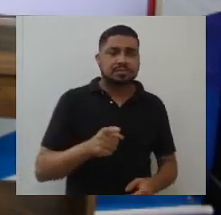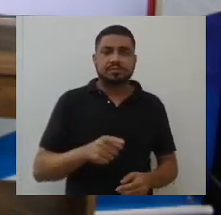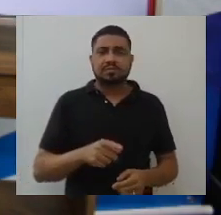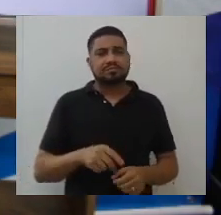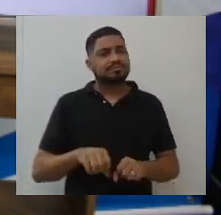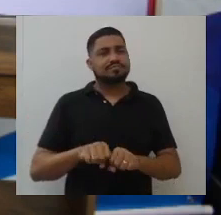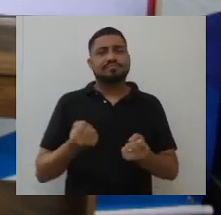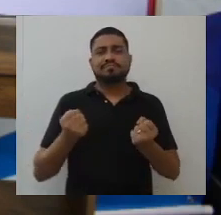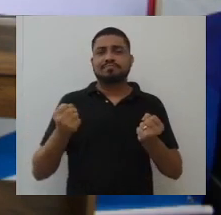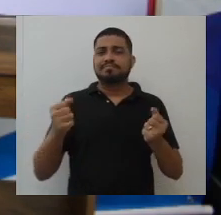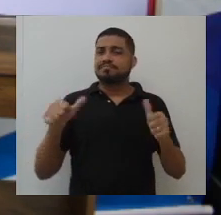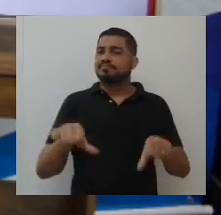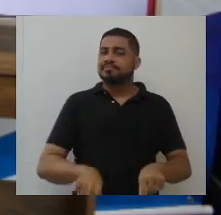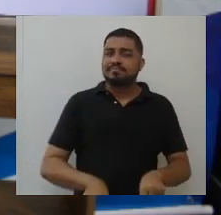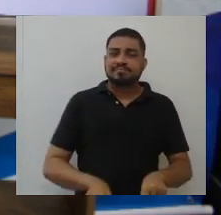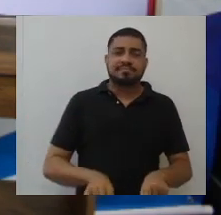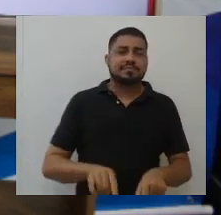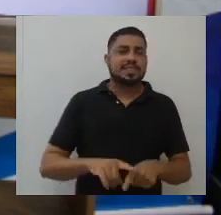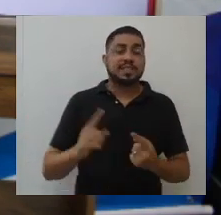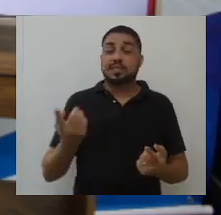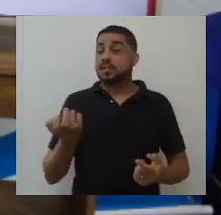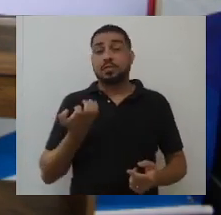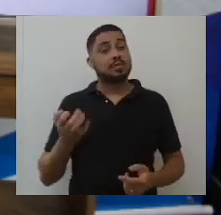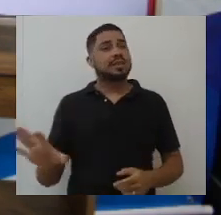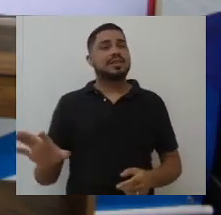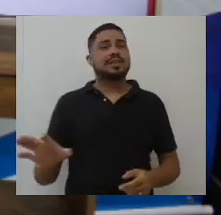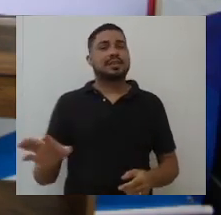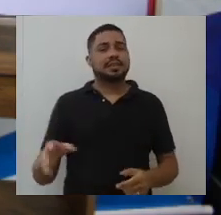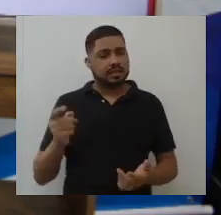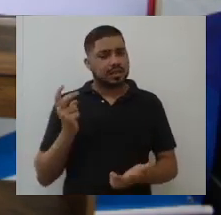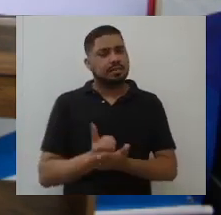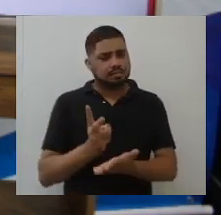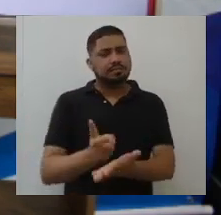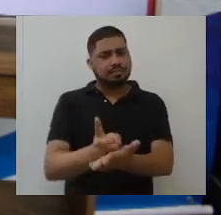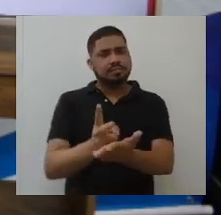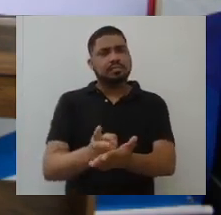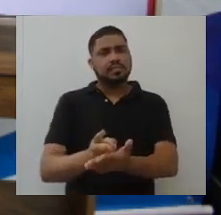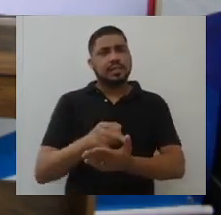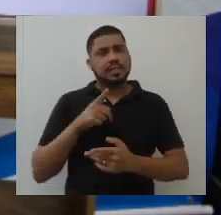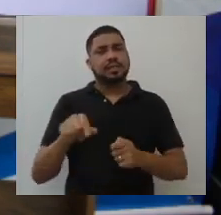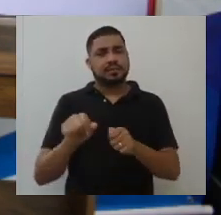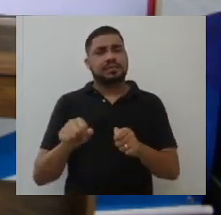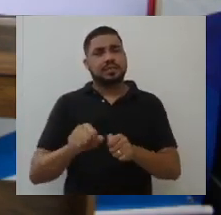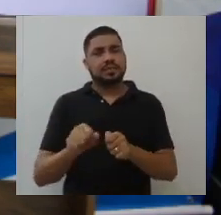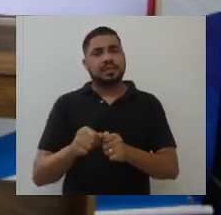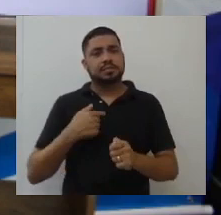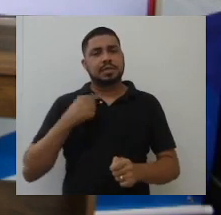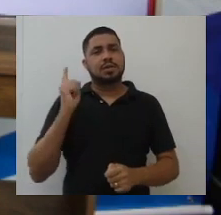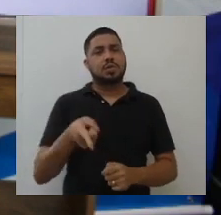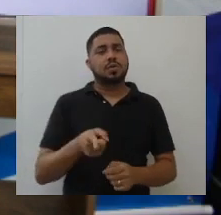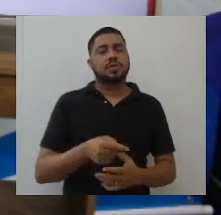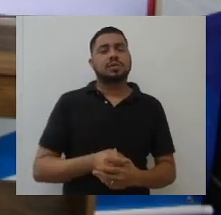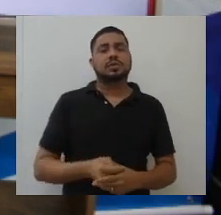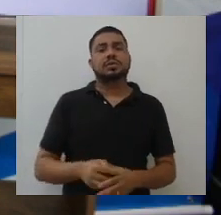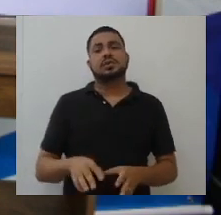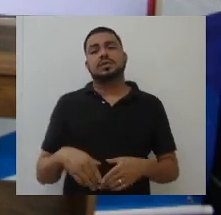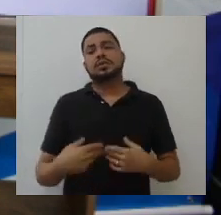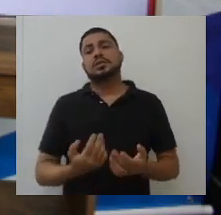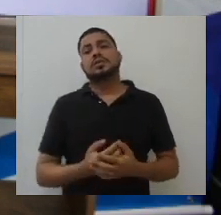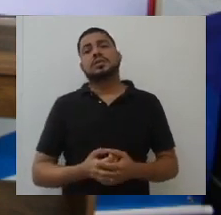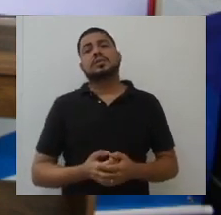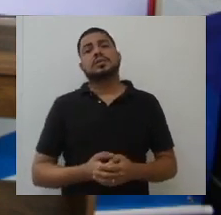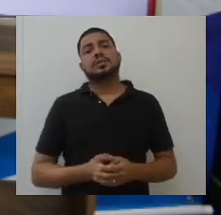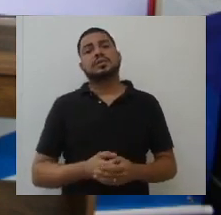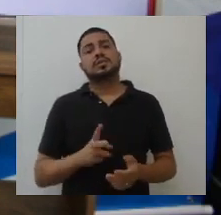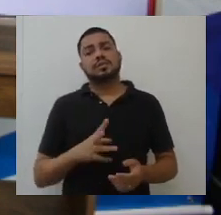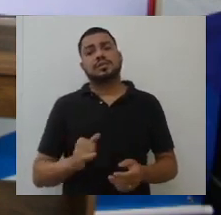se quebra. E é imperativo, a gente não quer que se quebre. A gente quer que permaneça, que ele realize a minha ordem, o meu comando. Tá certo? Então, por isso